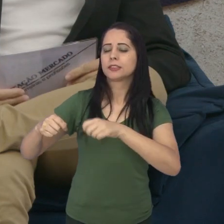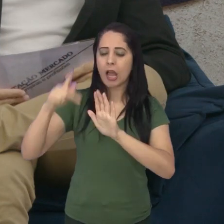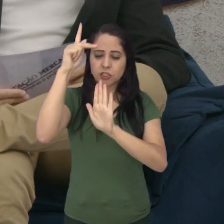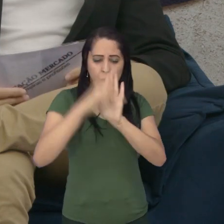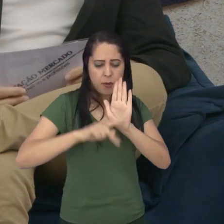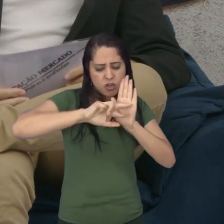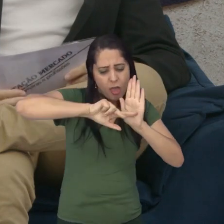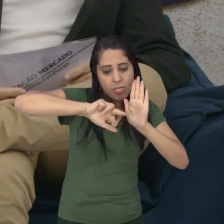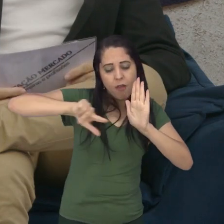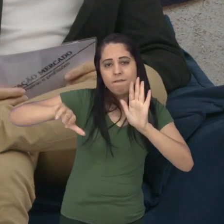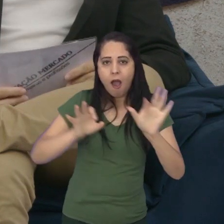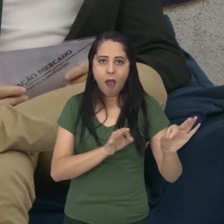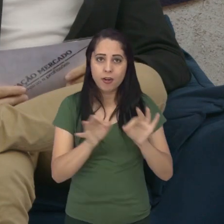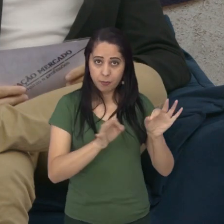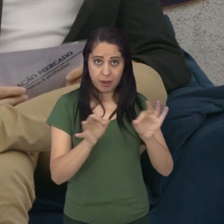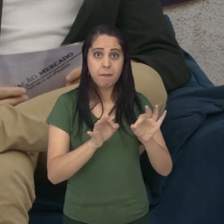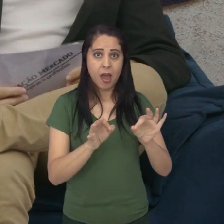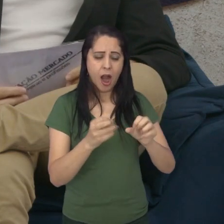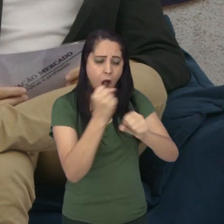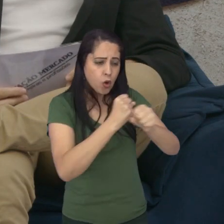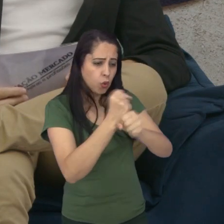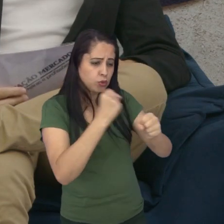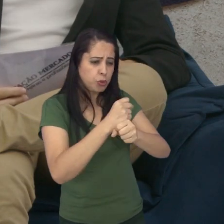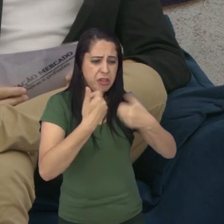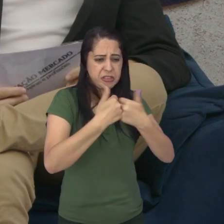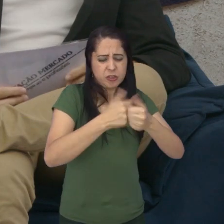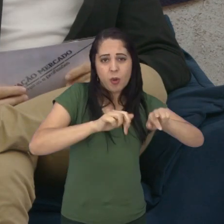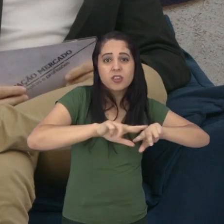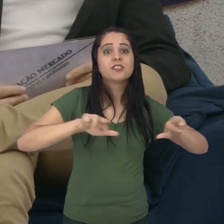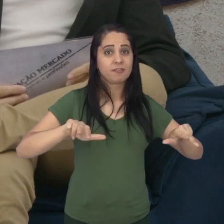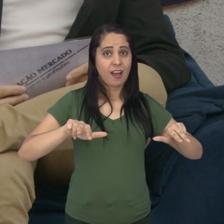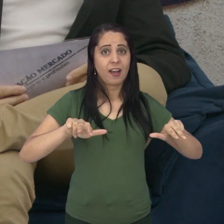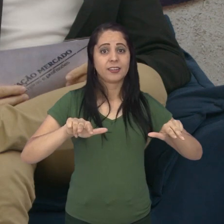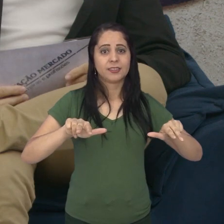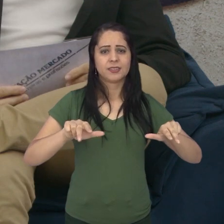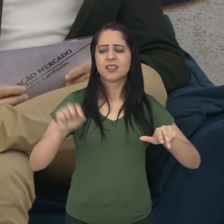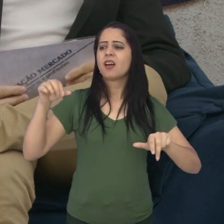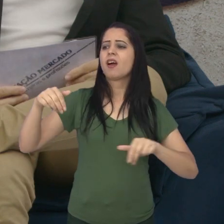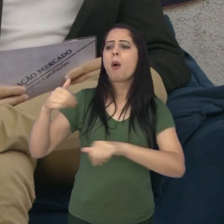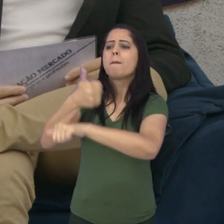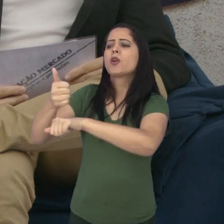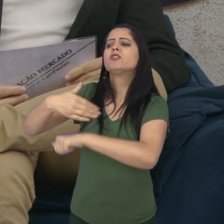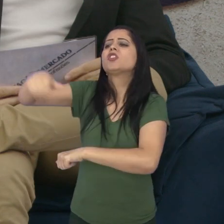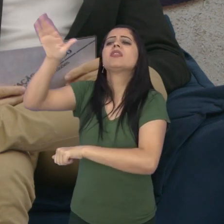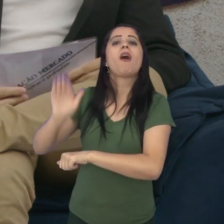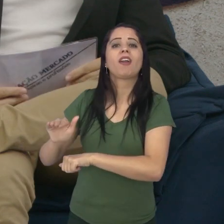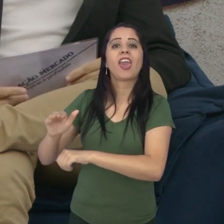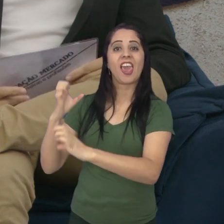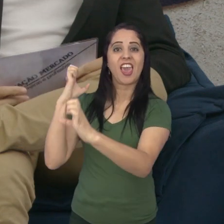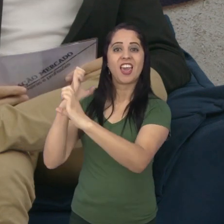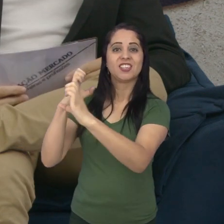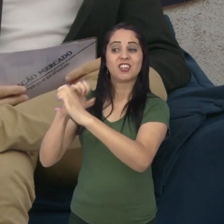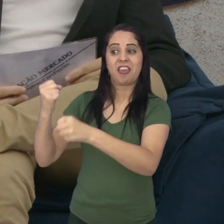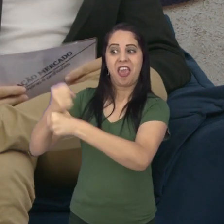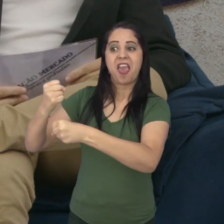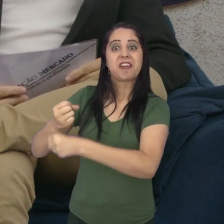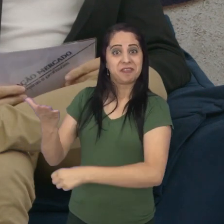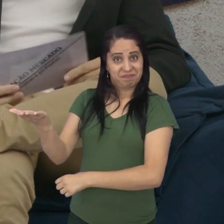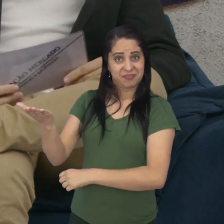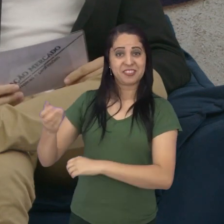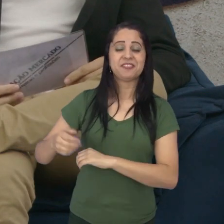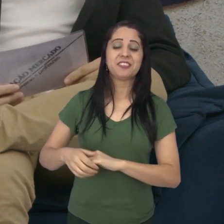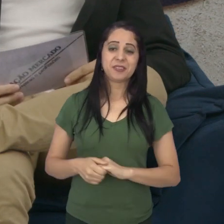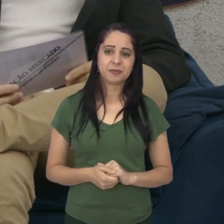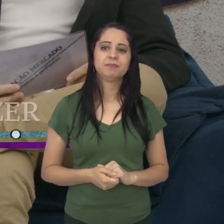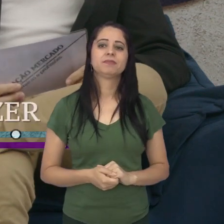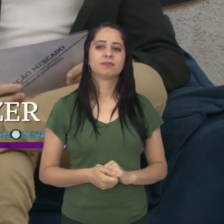de enfrentar projetos estruturais, de edificação, transportes, entre outros. Estamos falando do engenheiro civil.